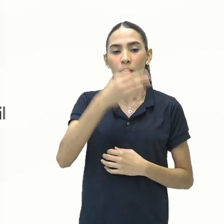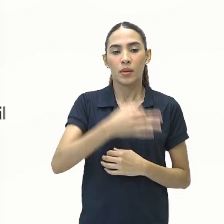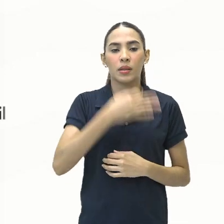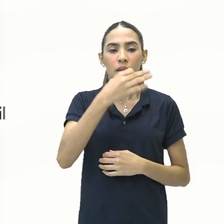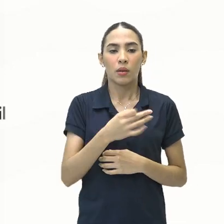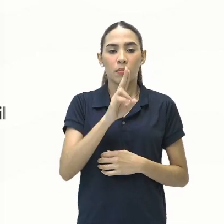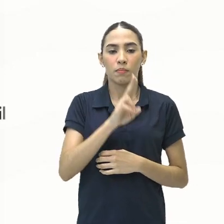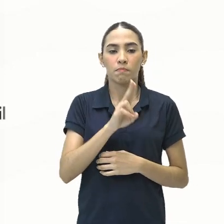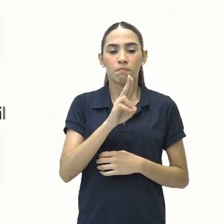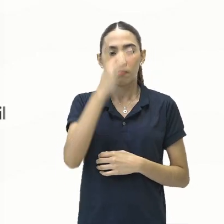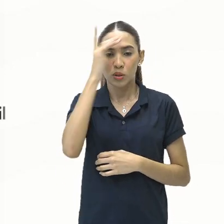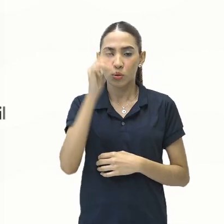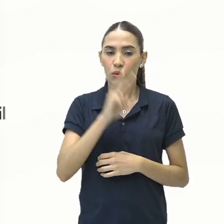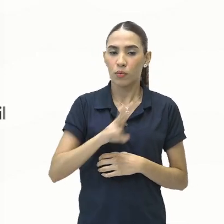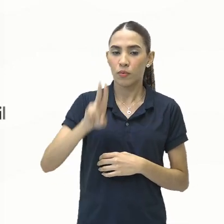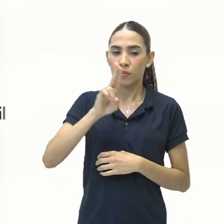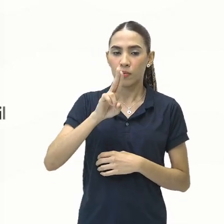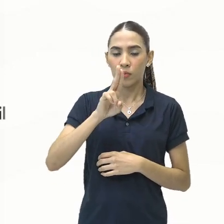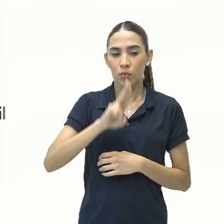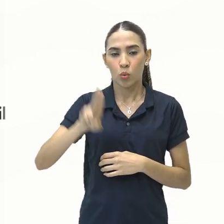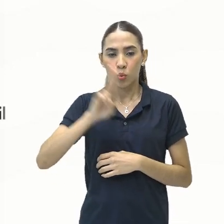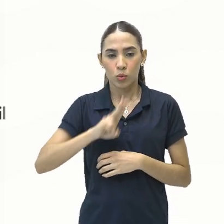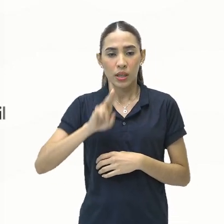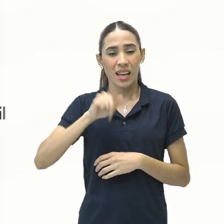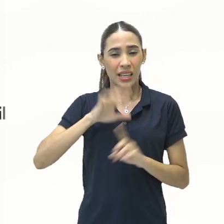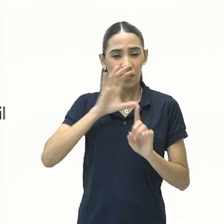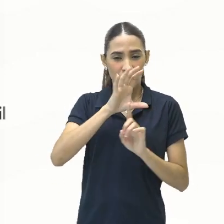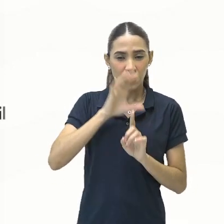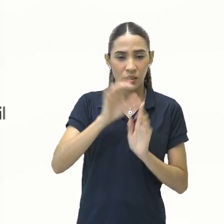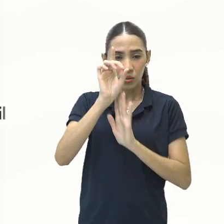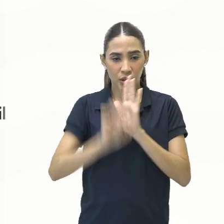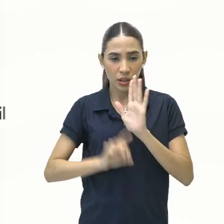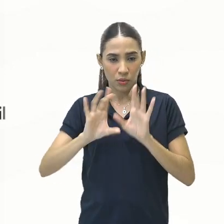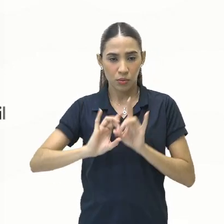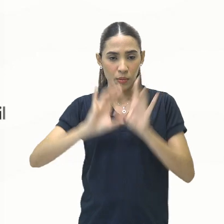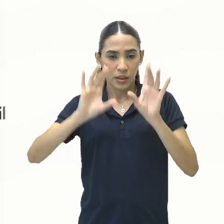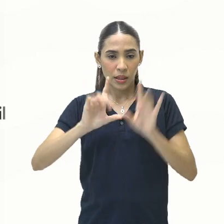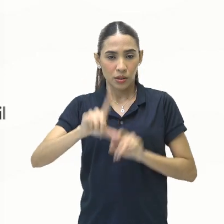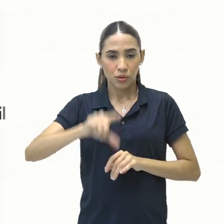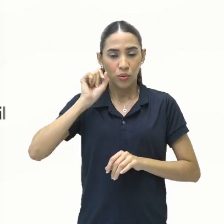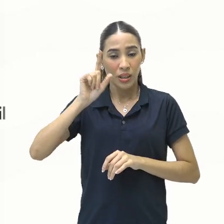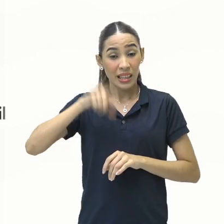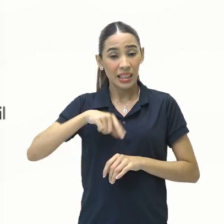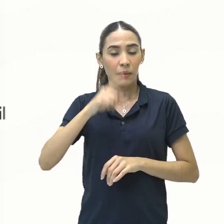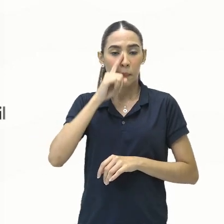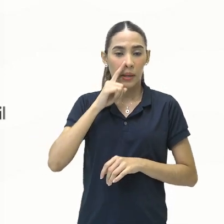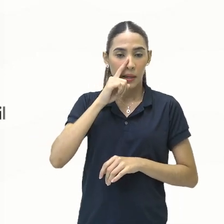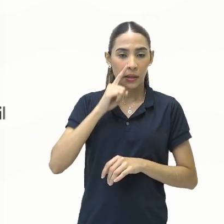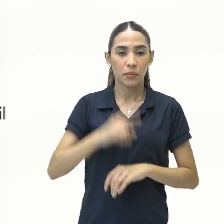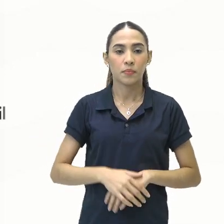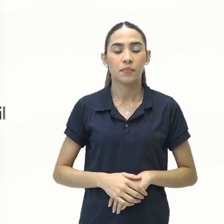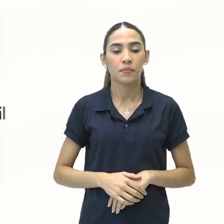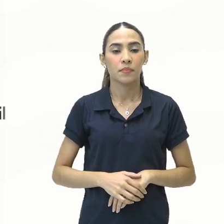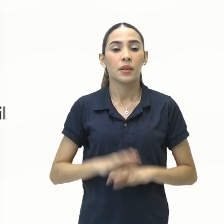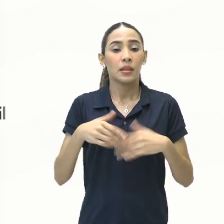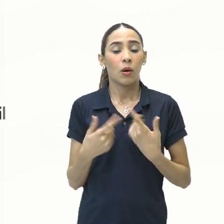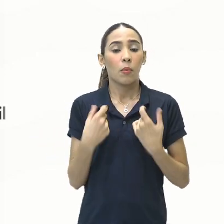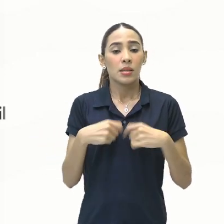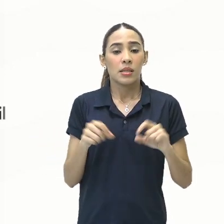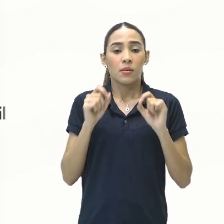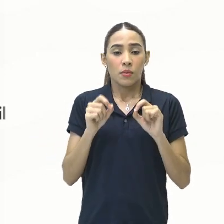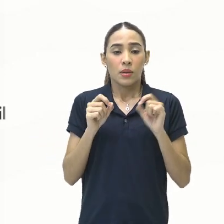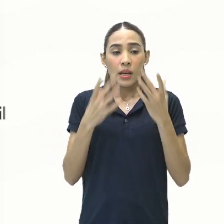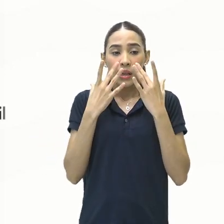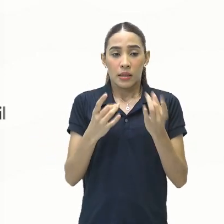dos consumidores é influenciada e o direito à liberdade de escolha é ameaçado. Primeiro de tudo, nós devemos